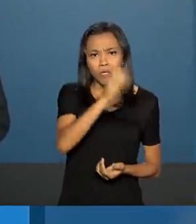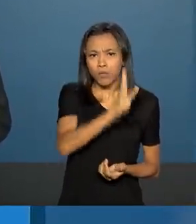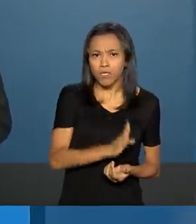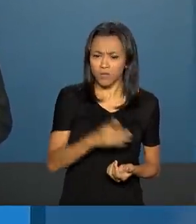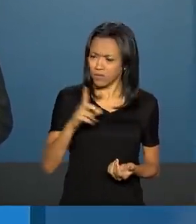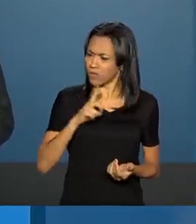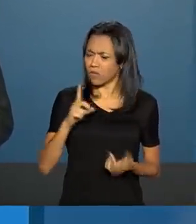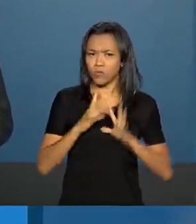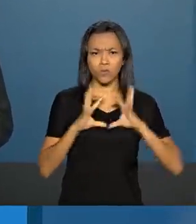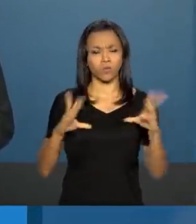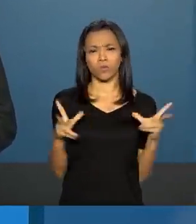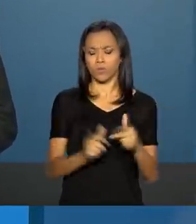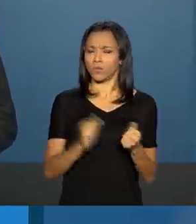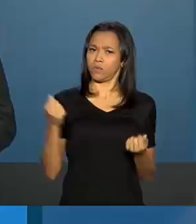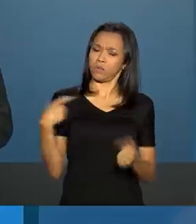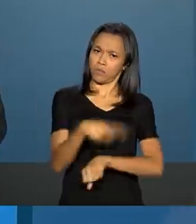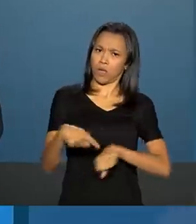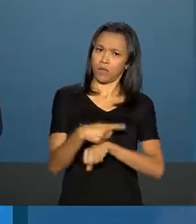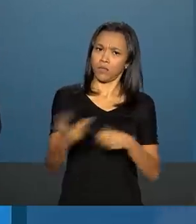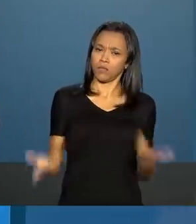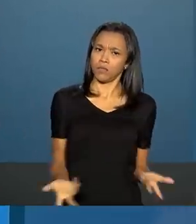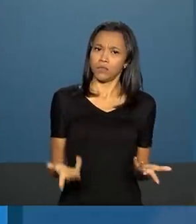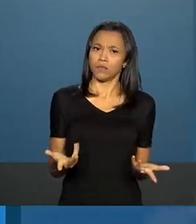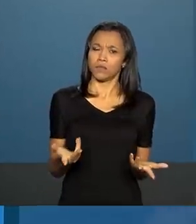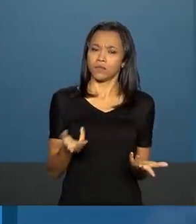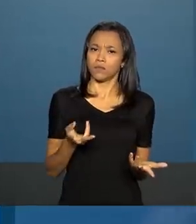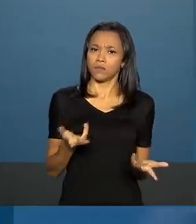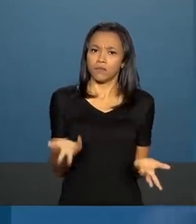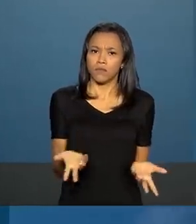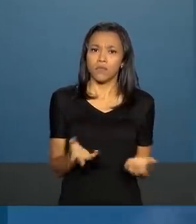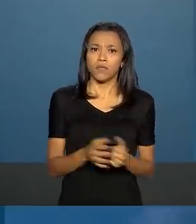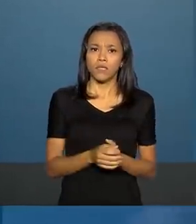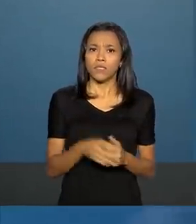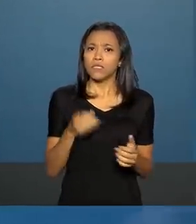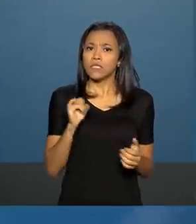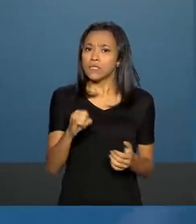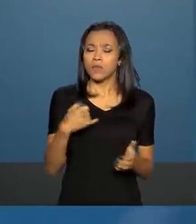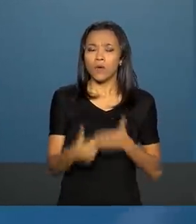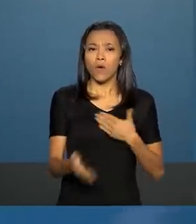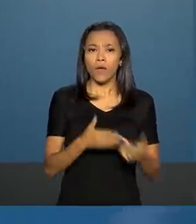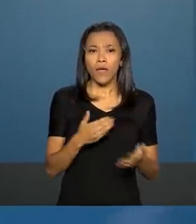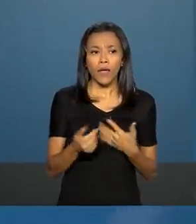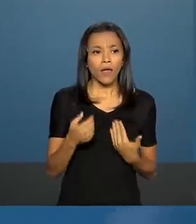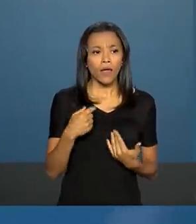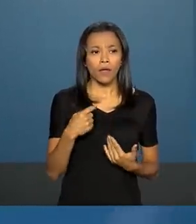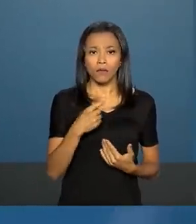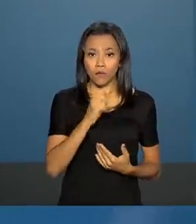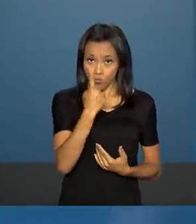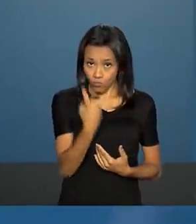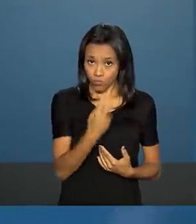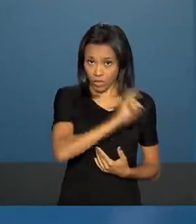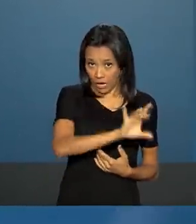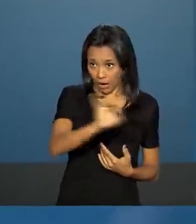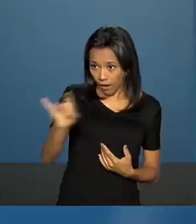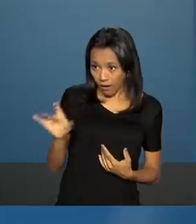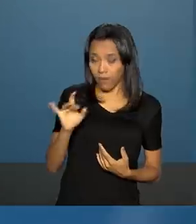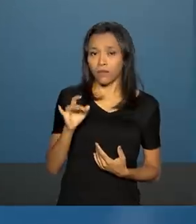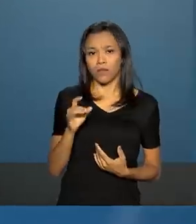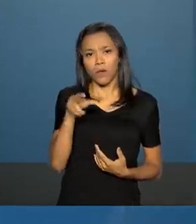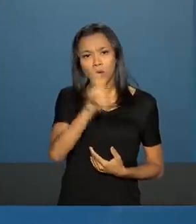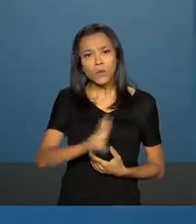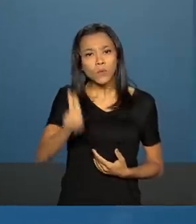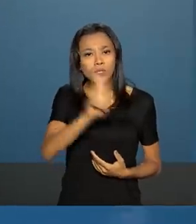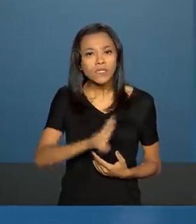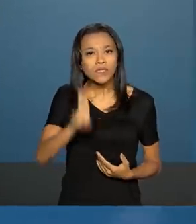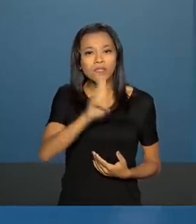terra? Sempre cito o estado de Roraima. Se qualquer um de nós, pode ter certeza, usando uma figura